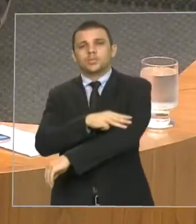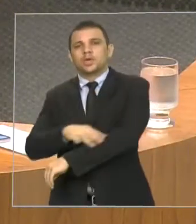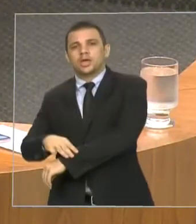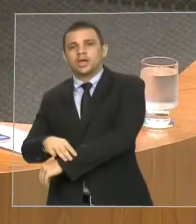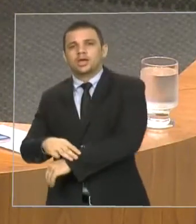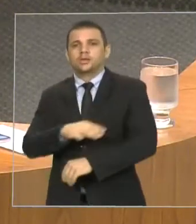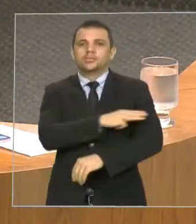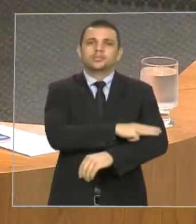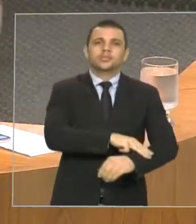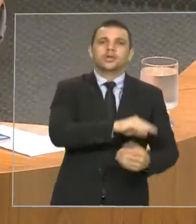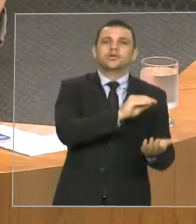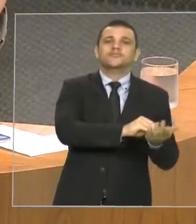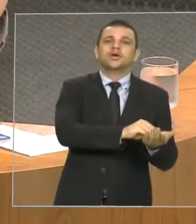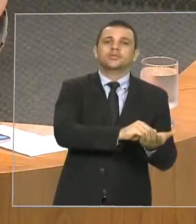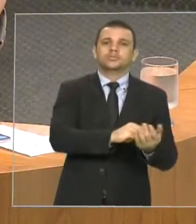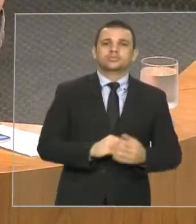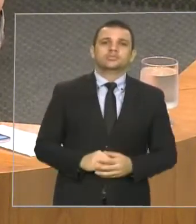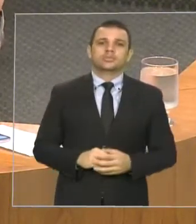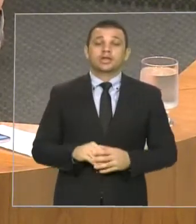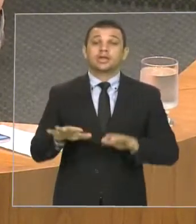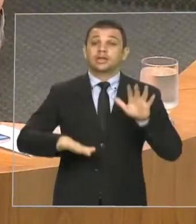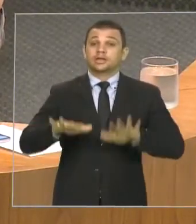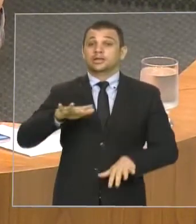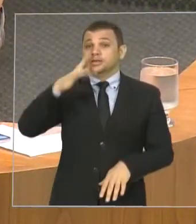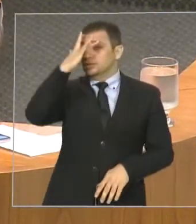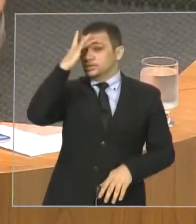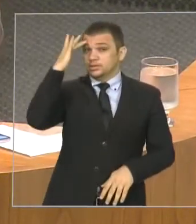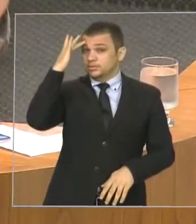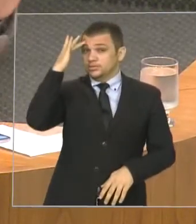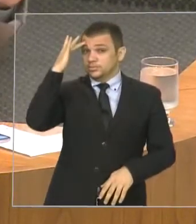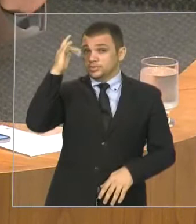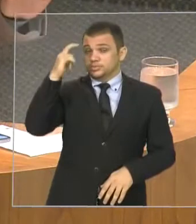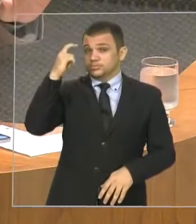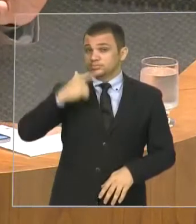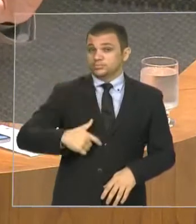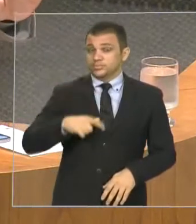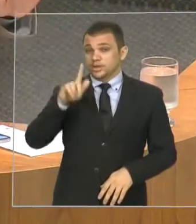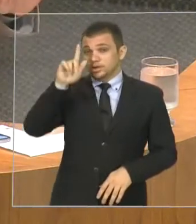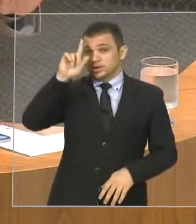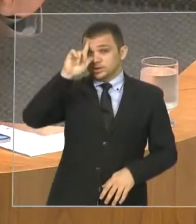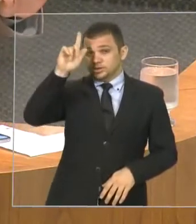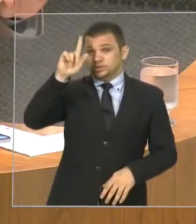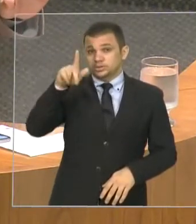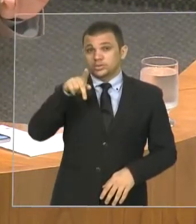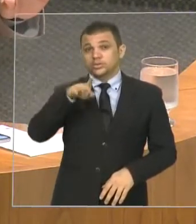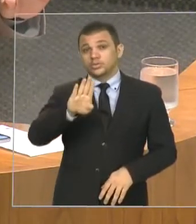Porque às vezes o gestor público se esconde atrás da legalidade,